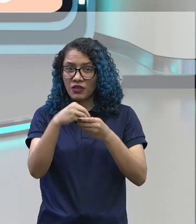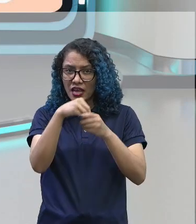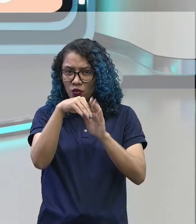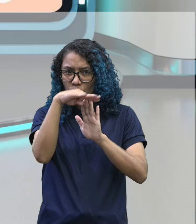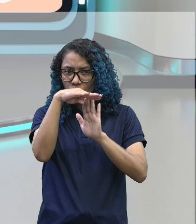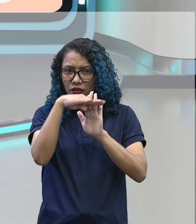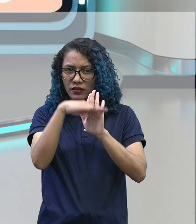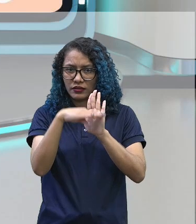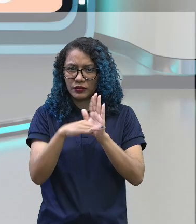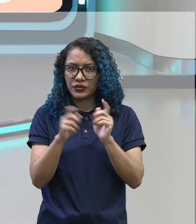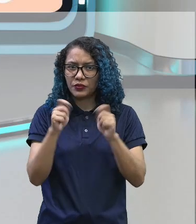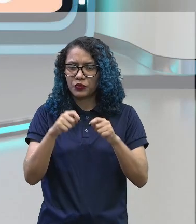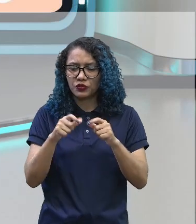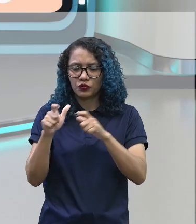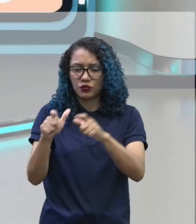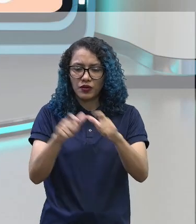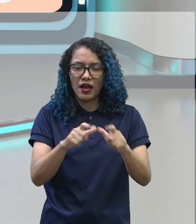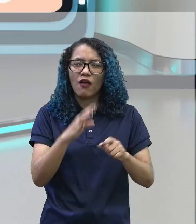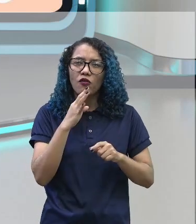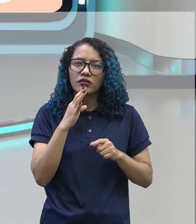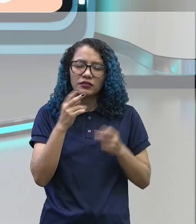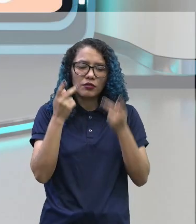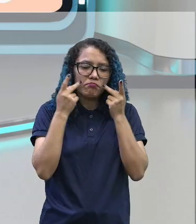para conhecer esses lugares,